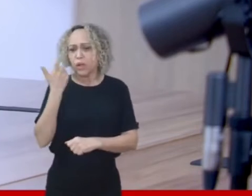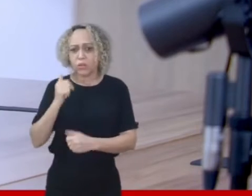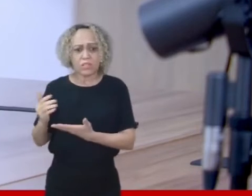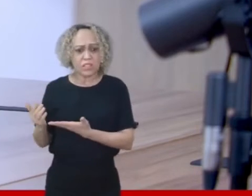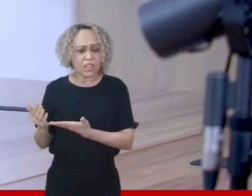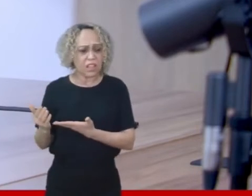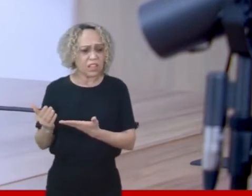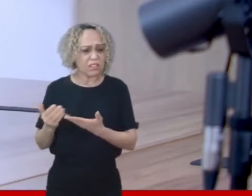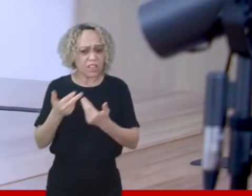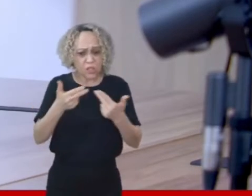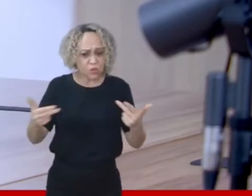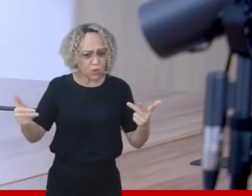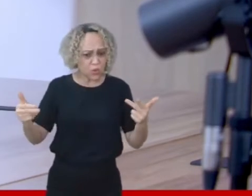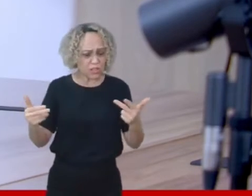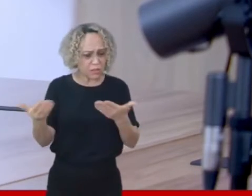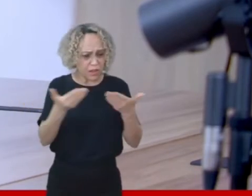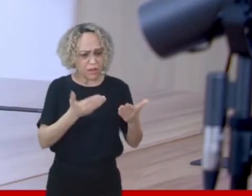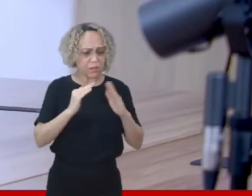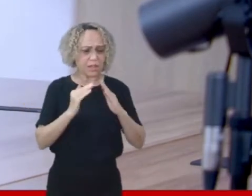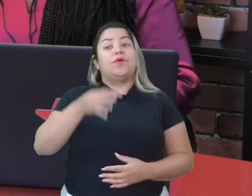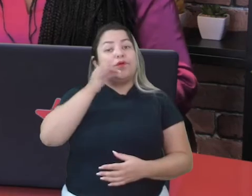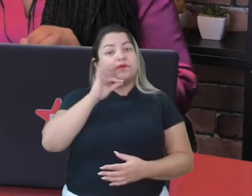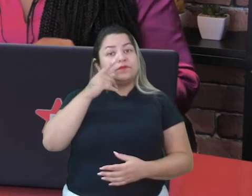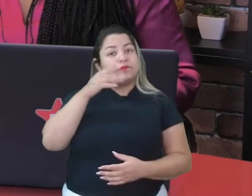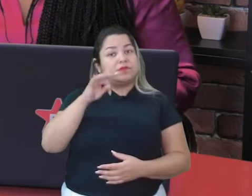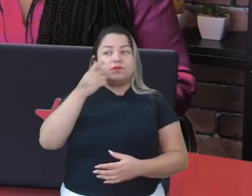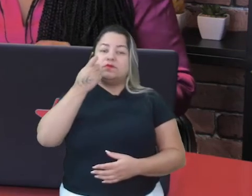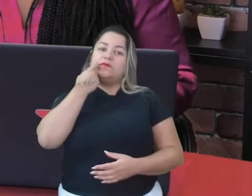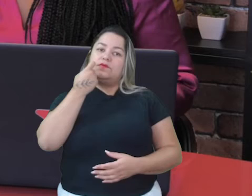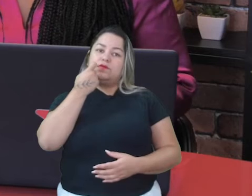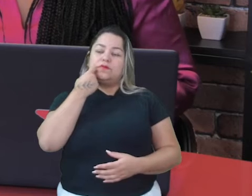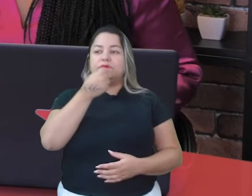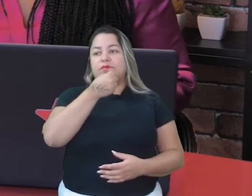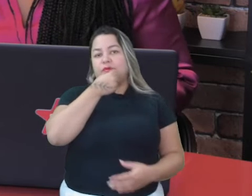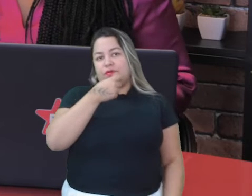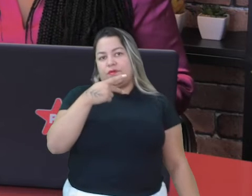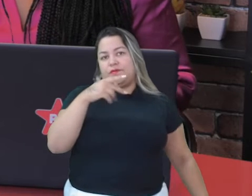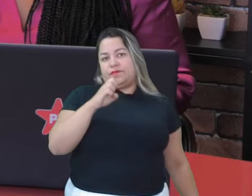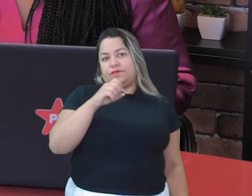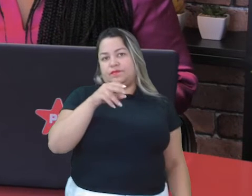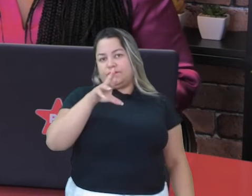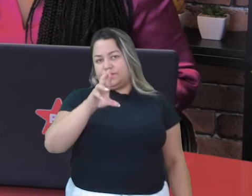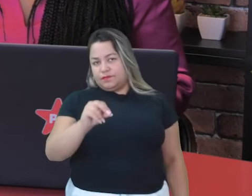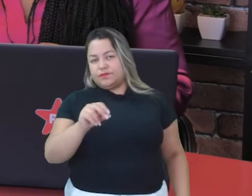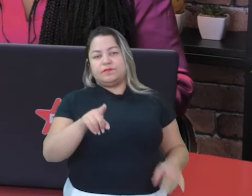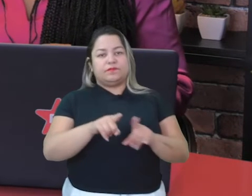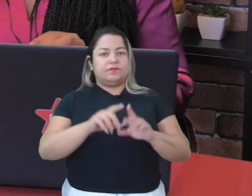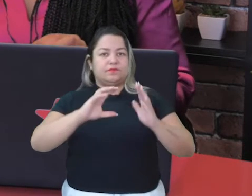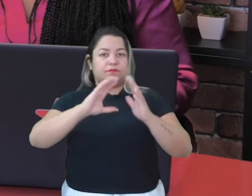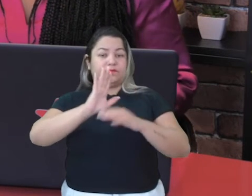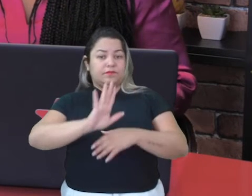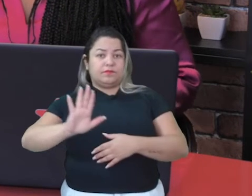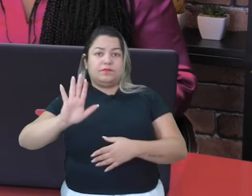falar também que a gente tem legado. Funk é legado, né? O Café PT desta sexta-feira entrevistou Pedro Kizai, candidato